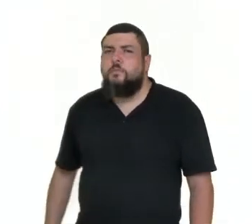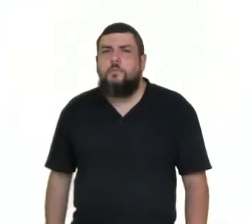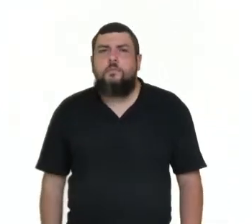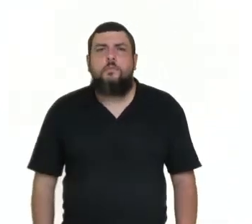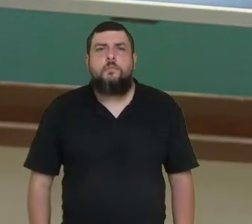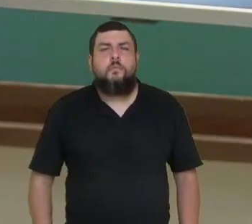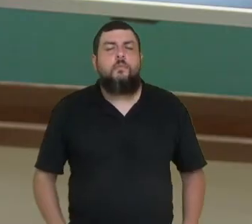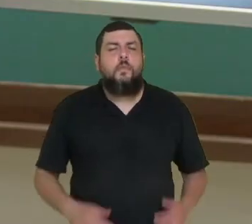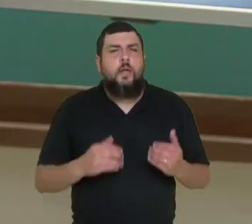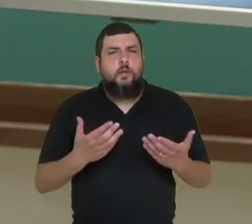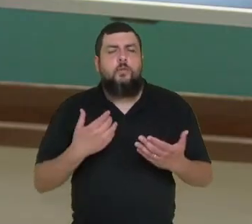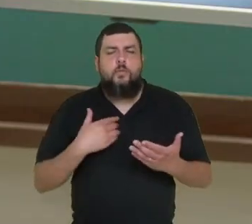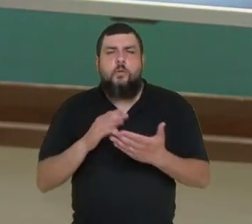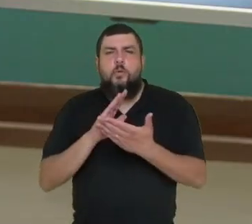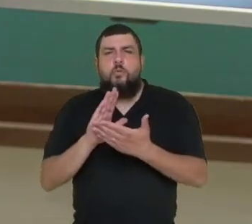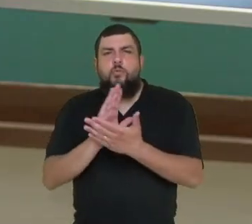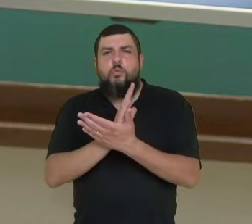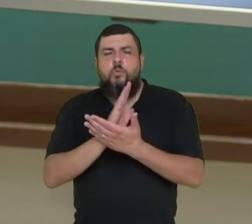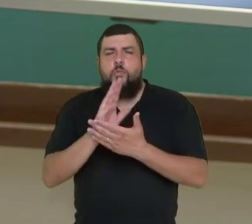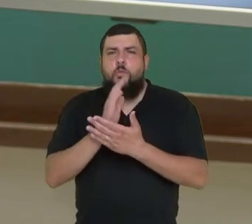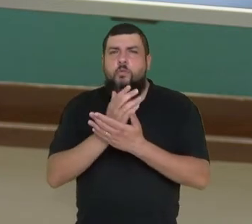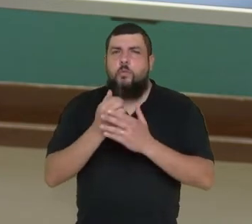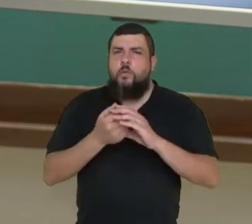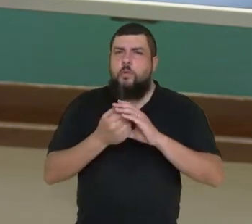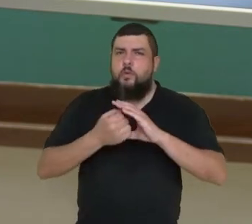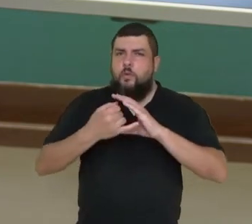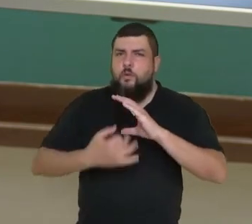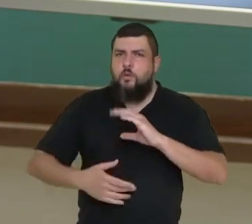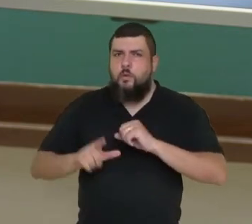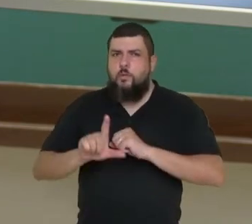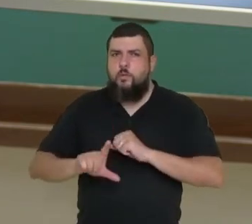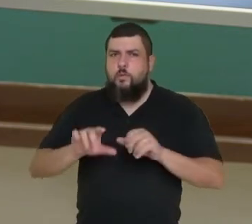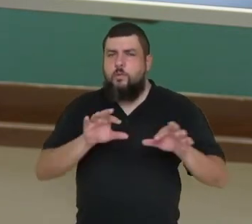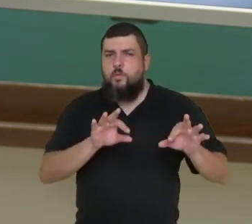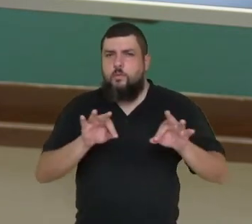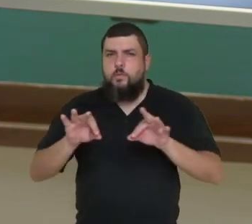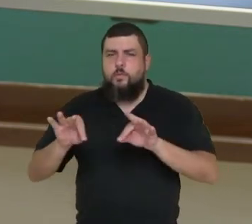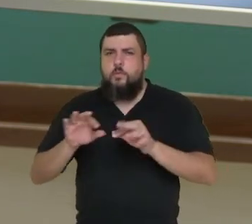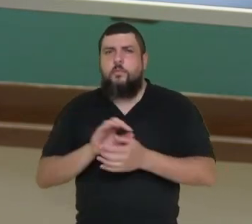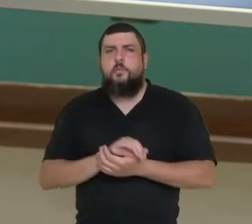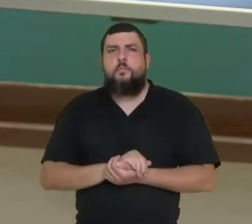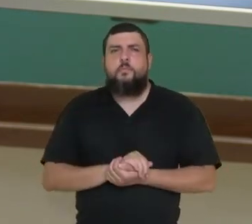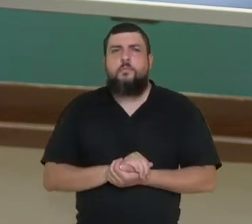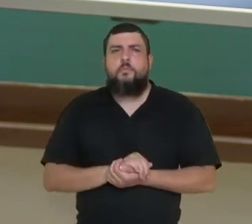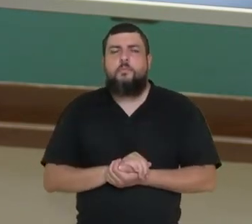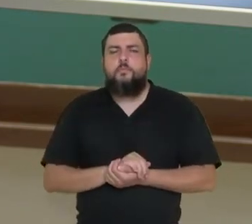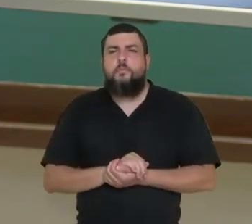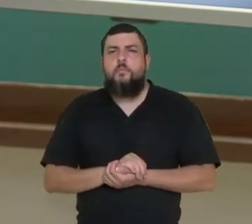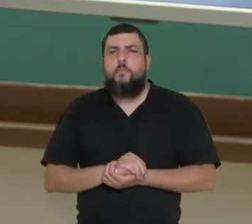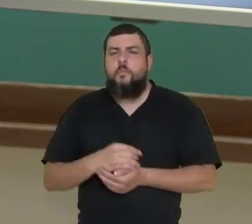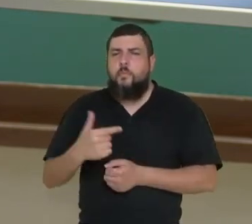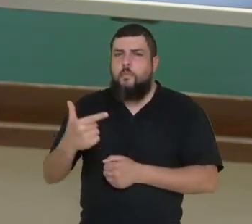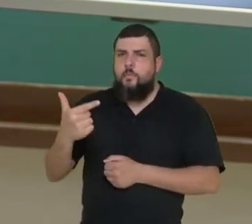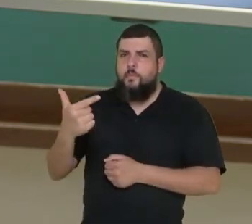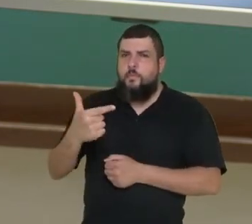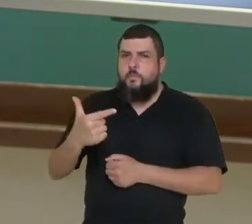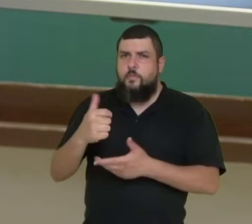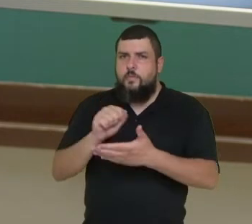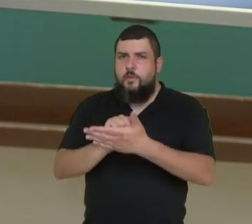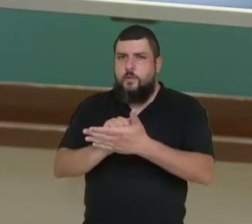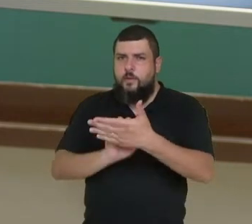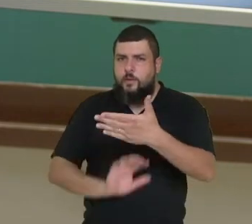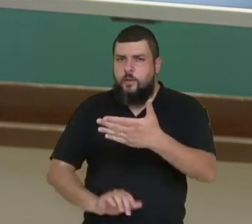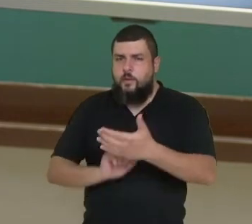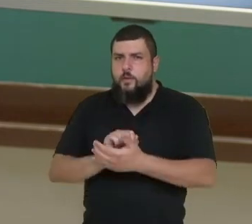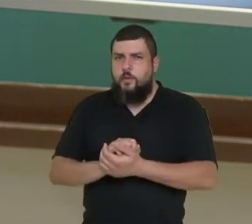são algumas das características da literatura de cordel. E para a nossa segunda atividade, então, eu vou solicitar que a